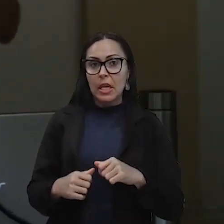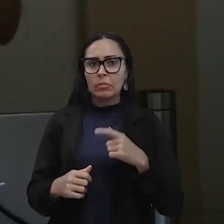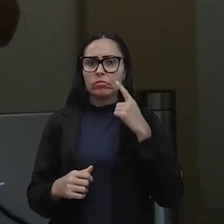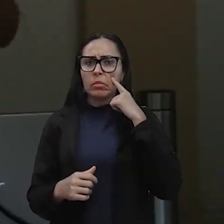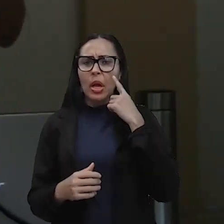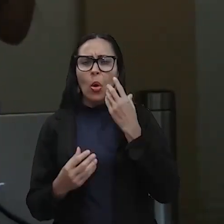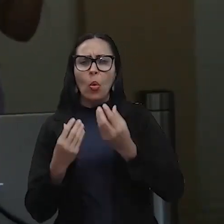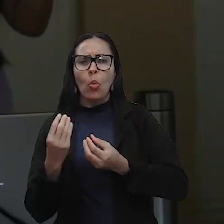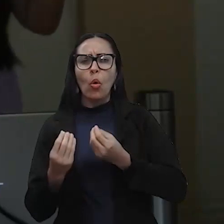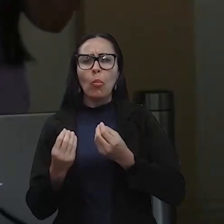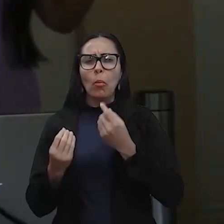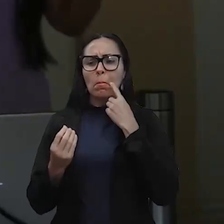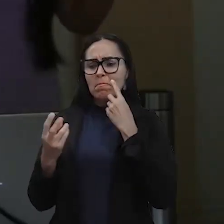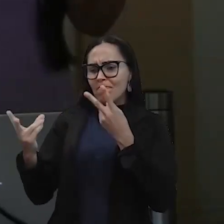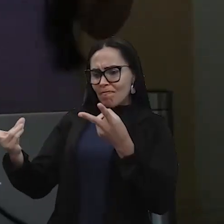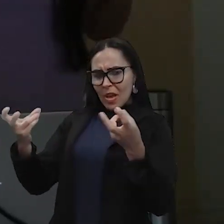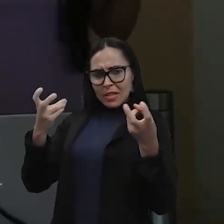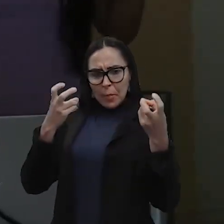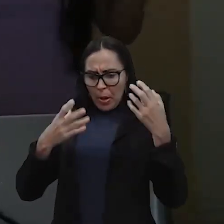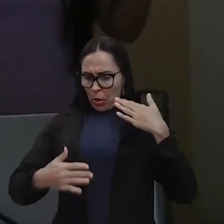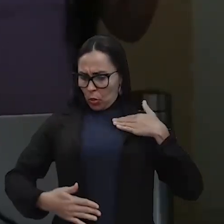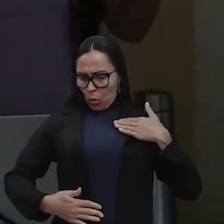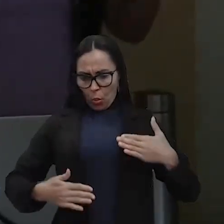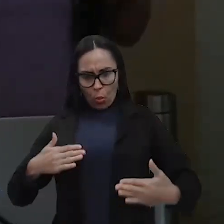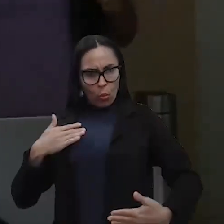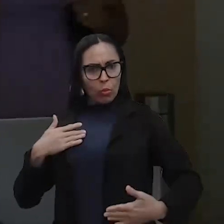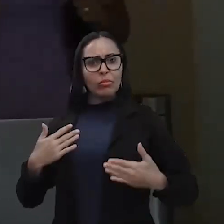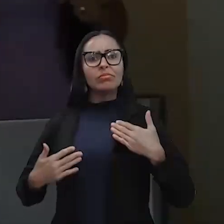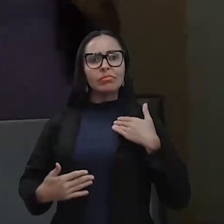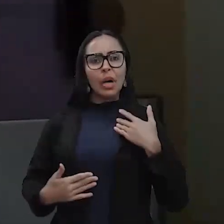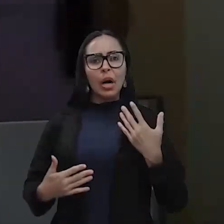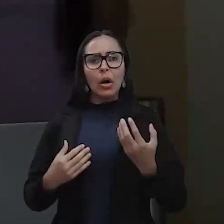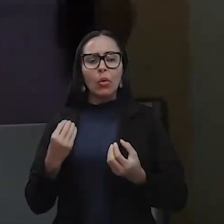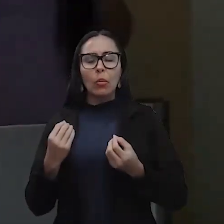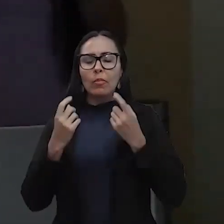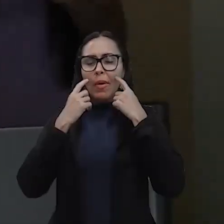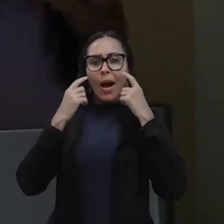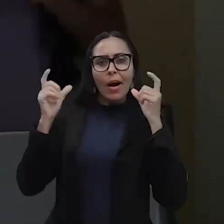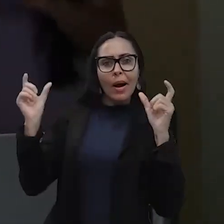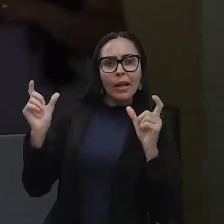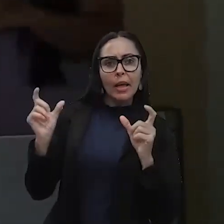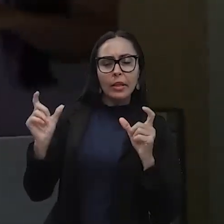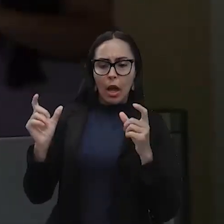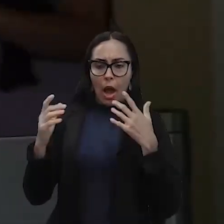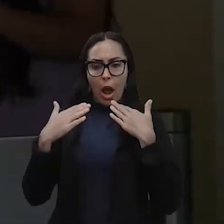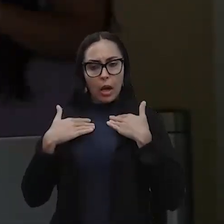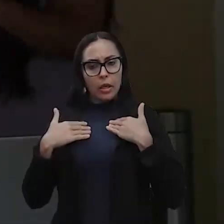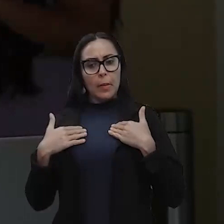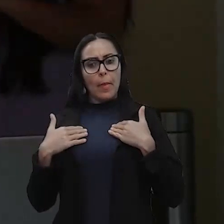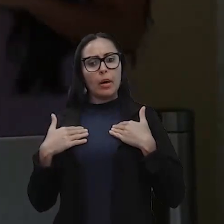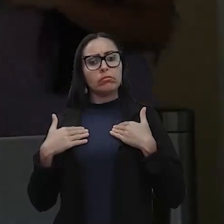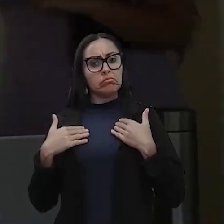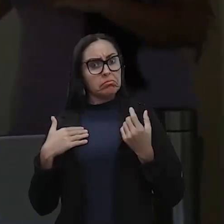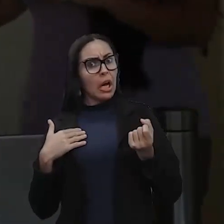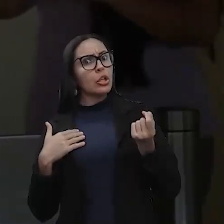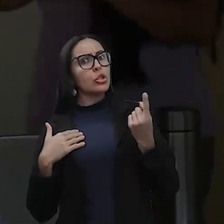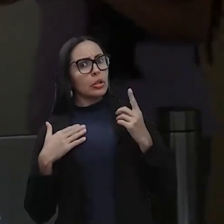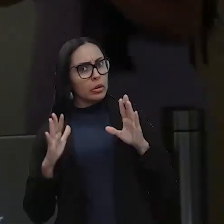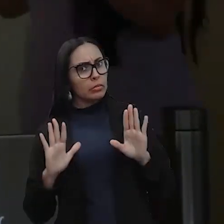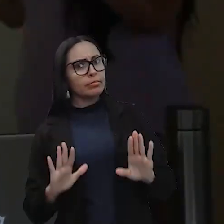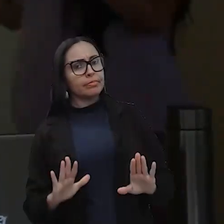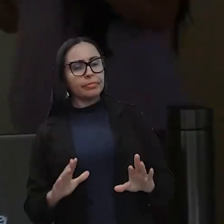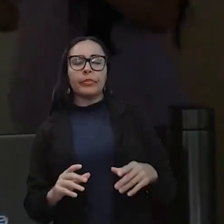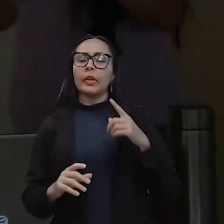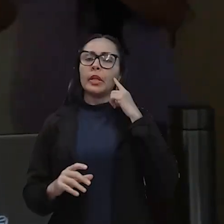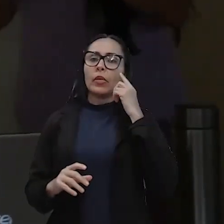mulher realmente emite para a gente, como sinais de alerta de dizer: epa, tem alguma coisa errada aí. Então, vamos falar um pouquinho sobre a